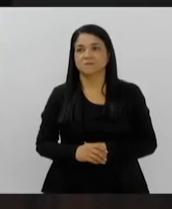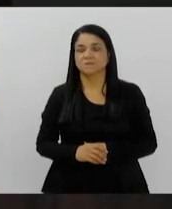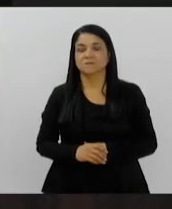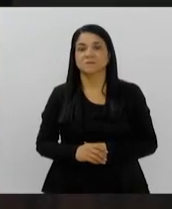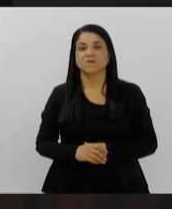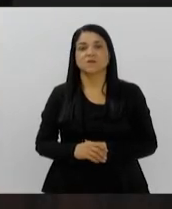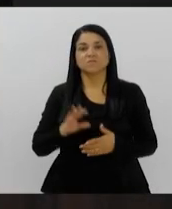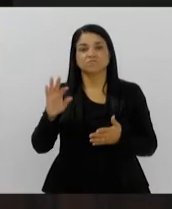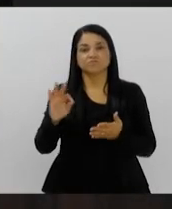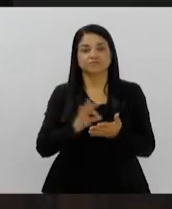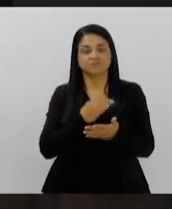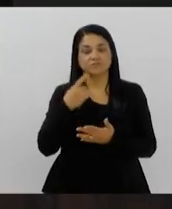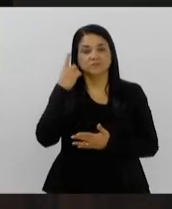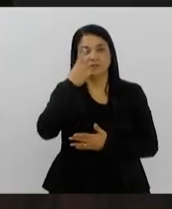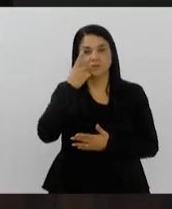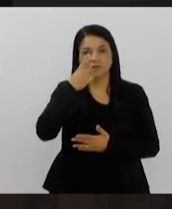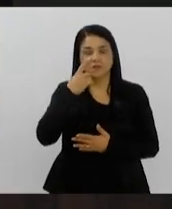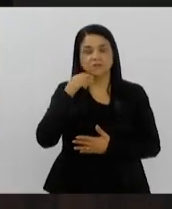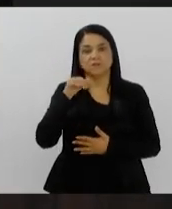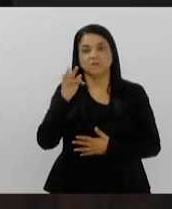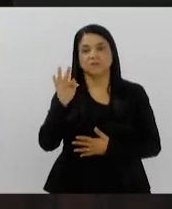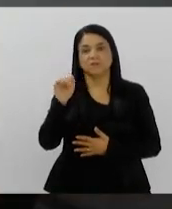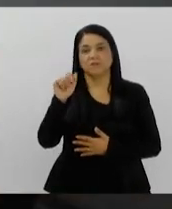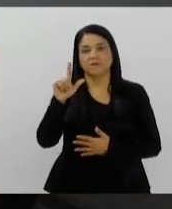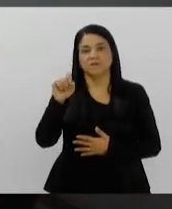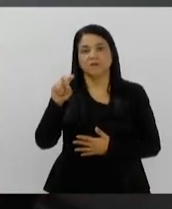Próximo orador inscrito é o nobre deputado Flávio Serafini.